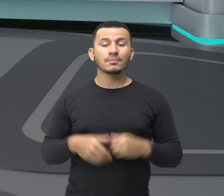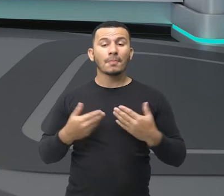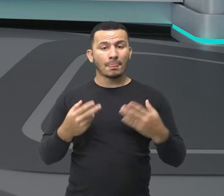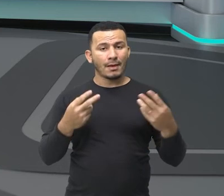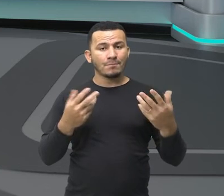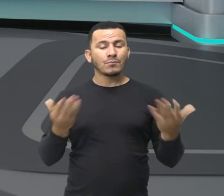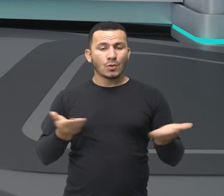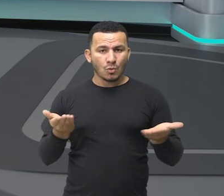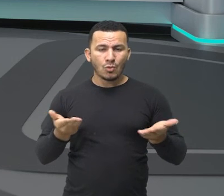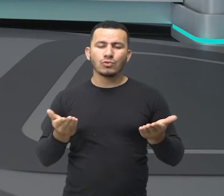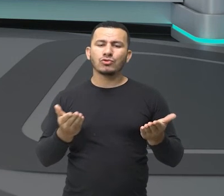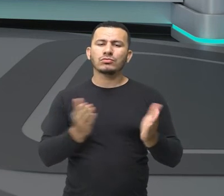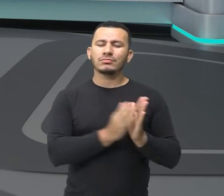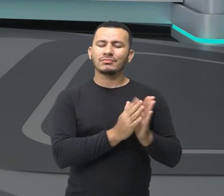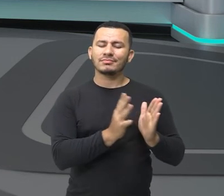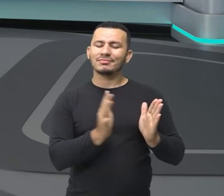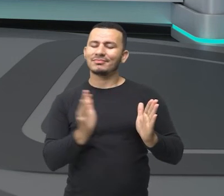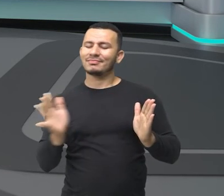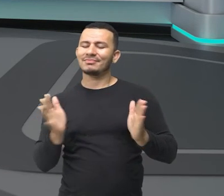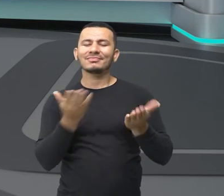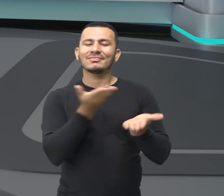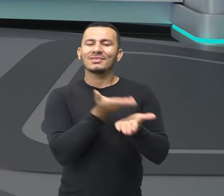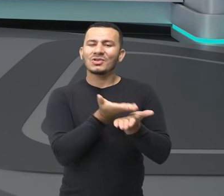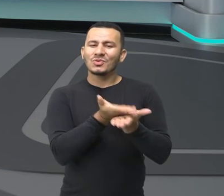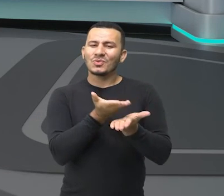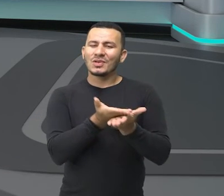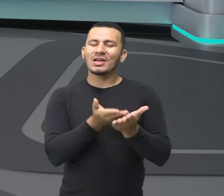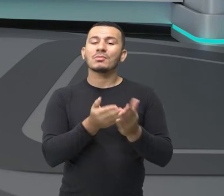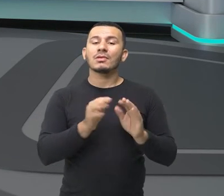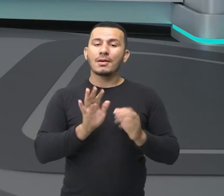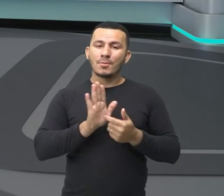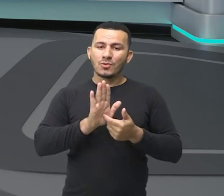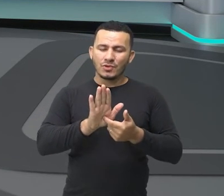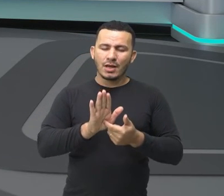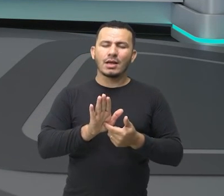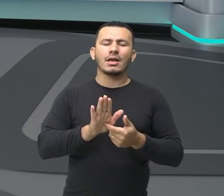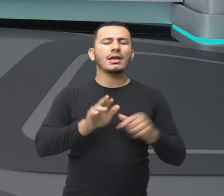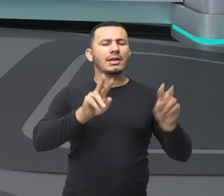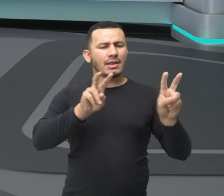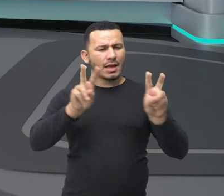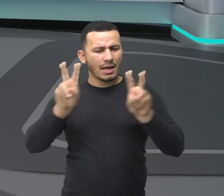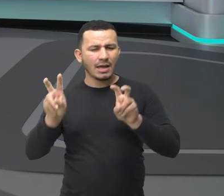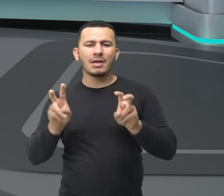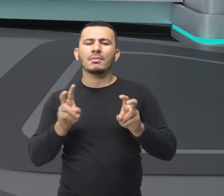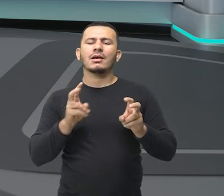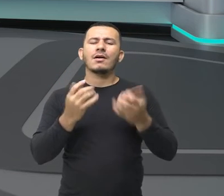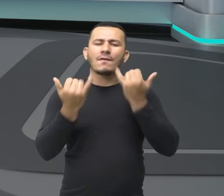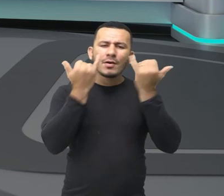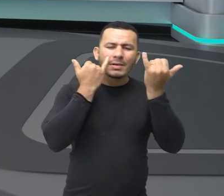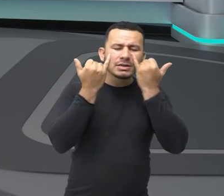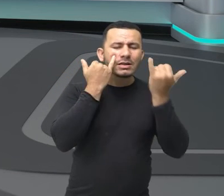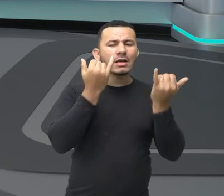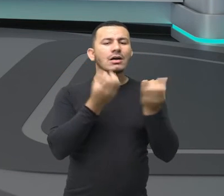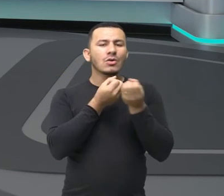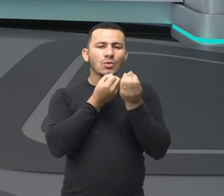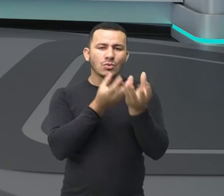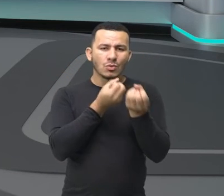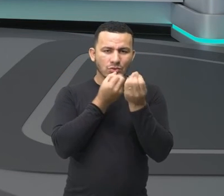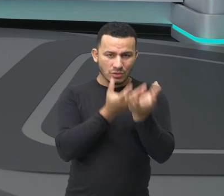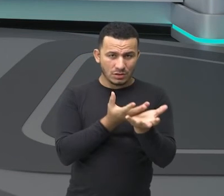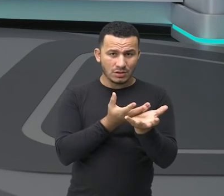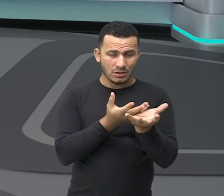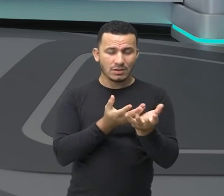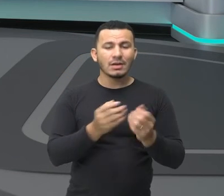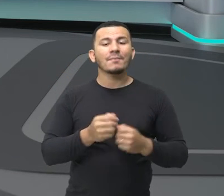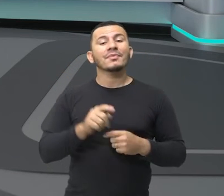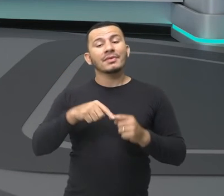gente viu ao longo dessa aula, a gente mostrou o texto, né, a notícia, o fato noticiado, e